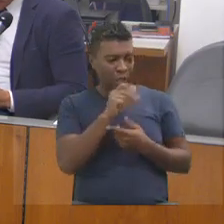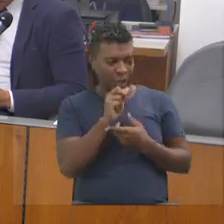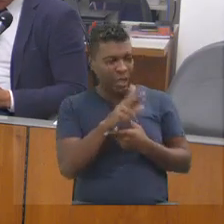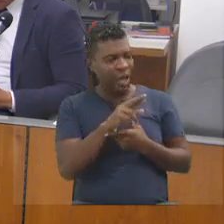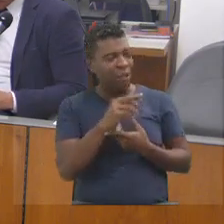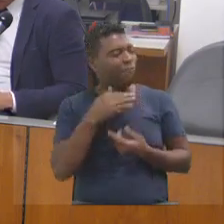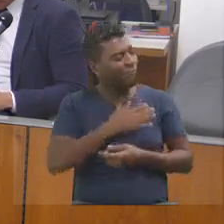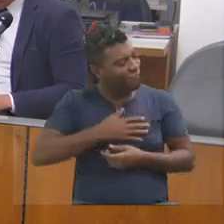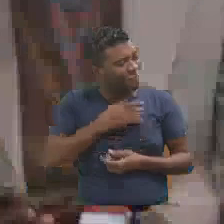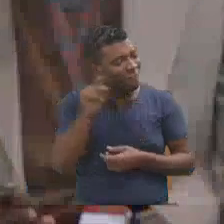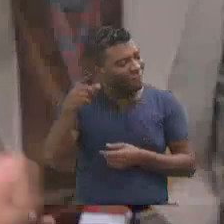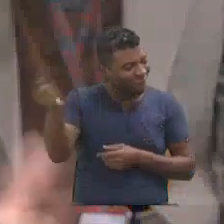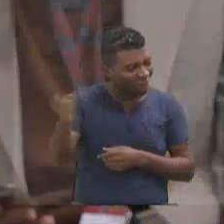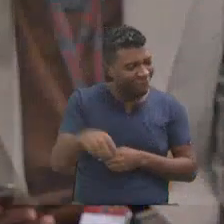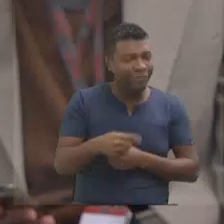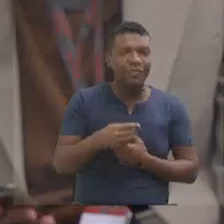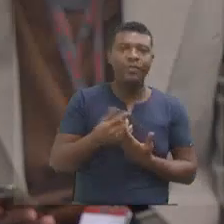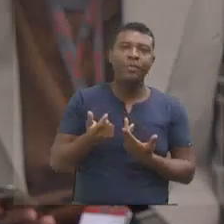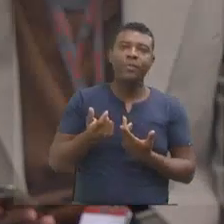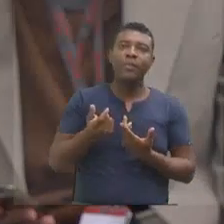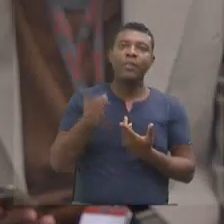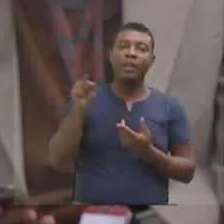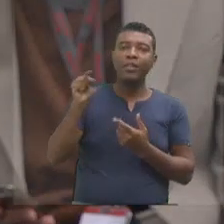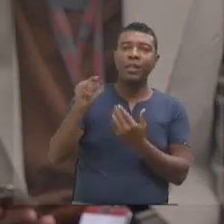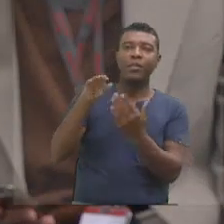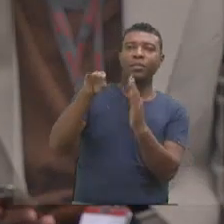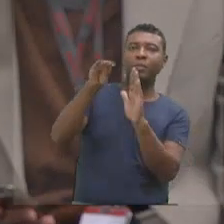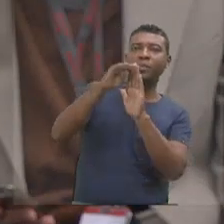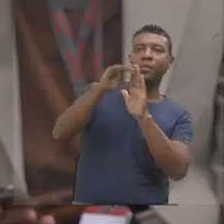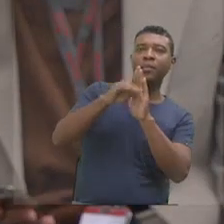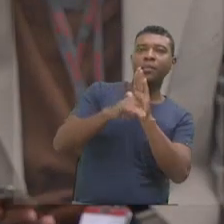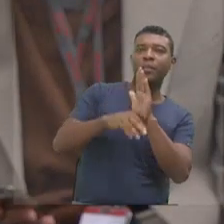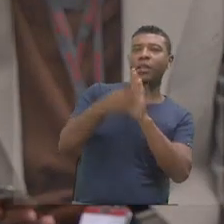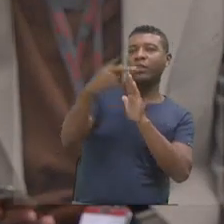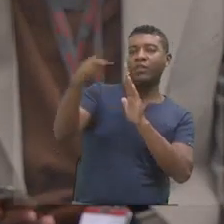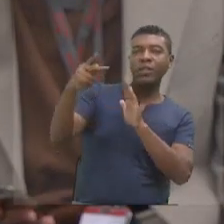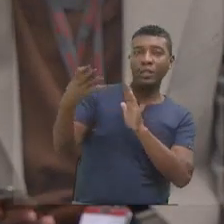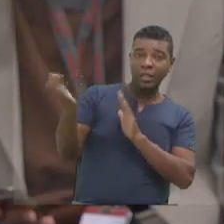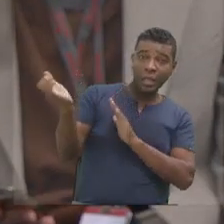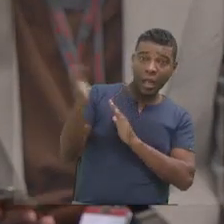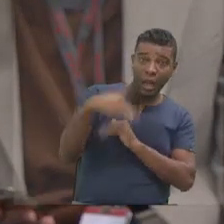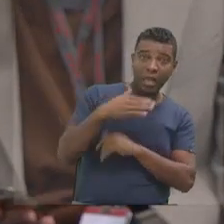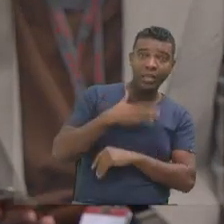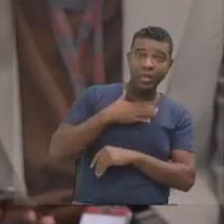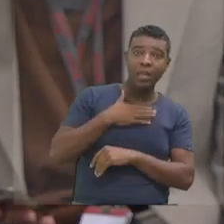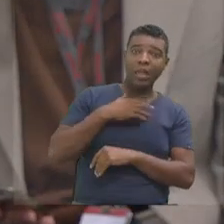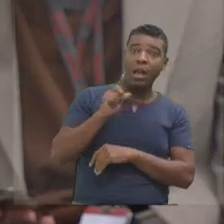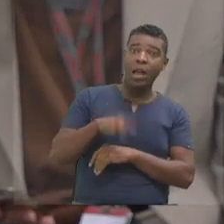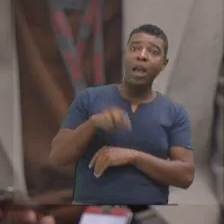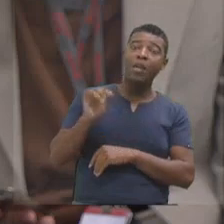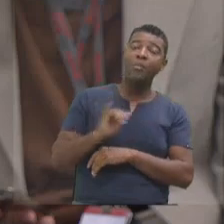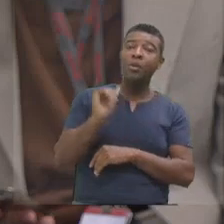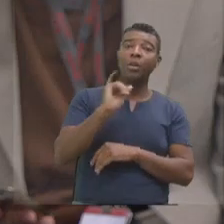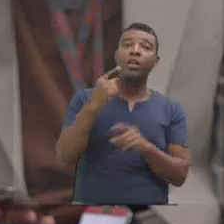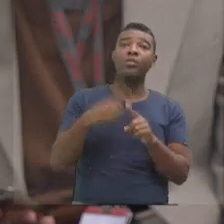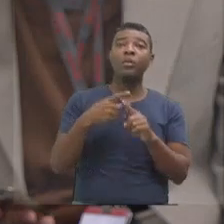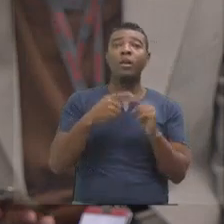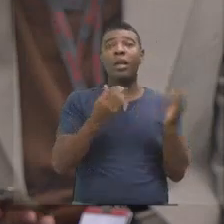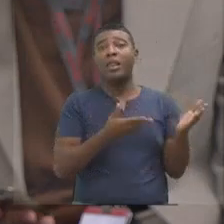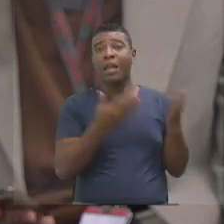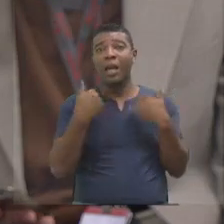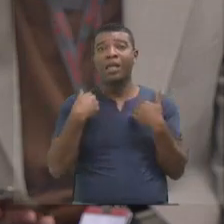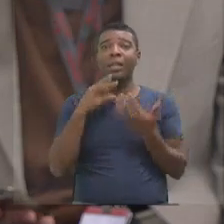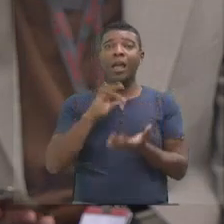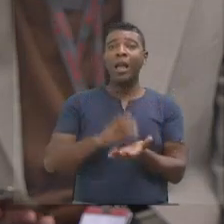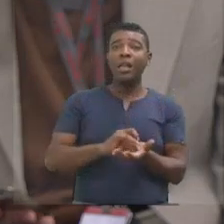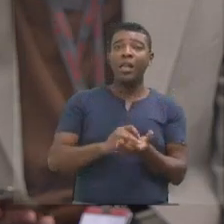te Recebido e quando eu falei mais cedo esses pleitos que vocês trazem para mim são muito importantes para nos trazer realidades que às vezes estão mais